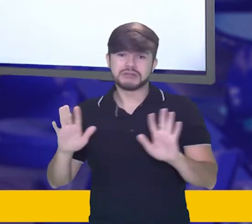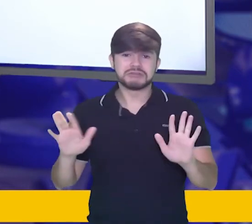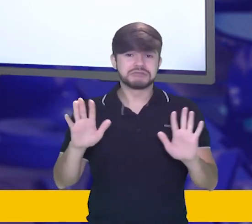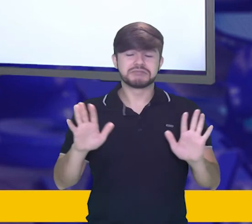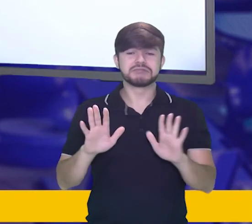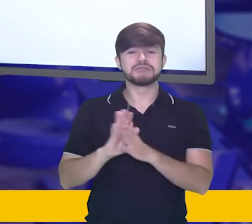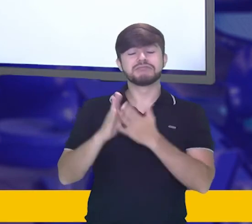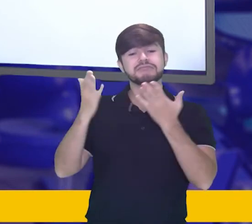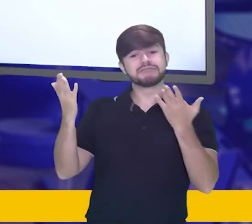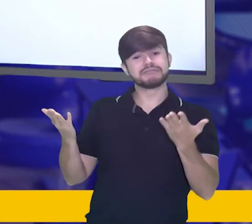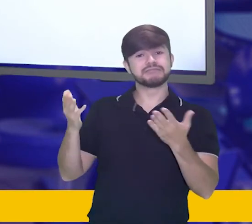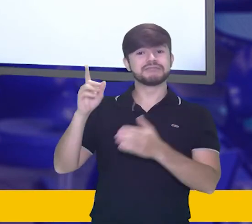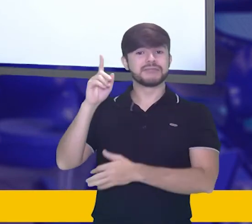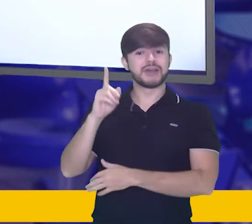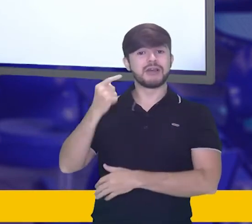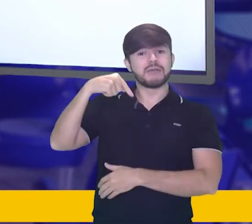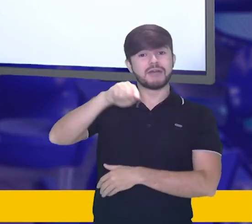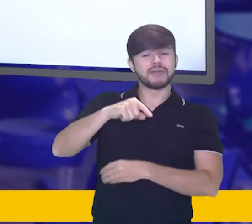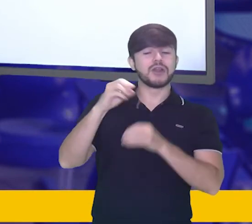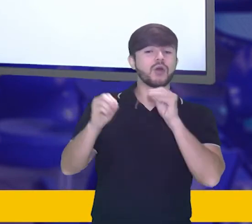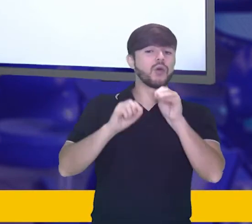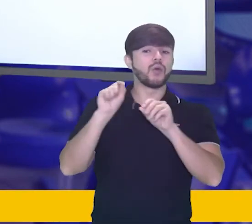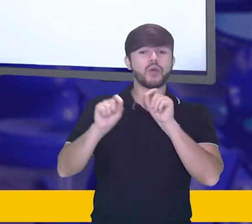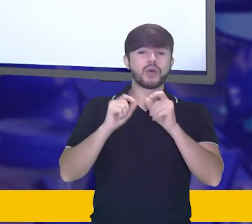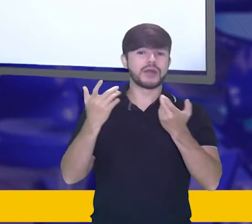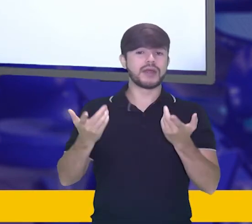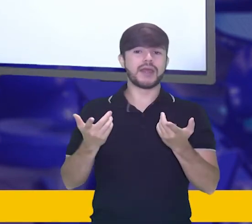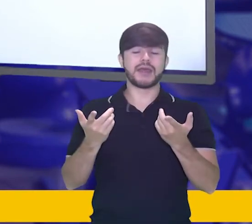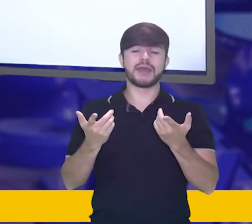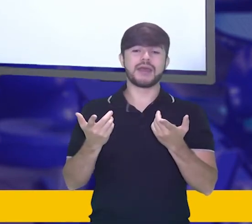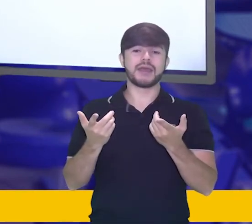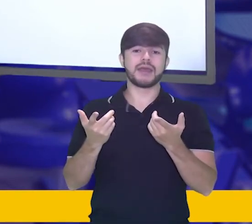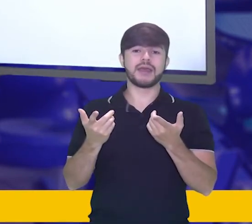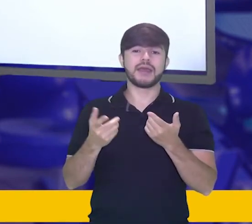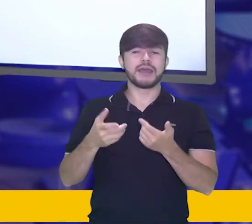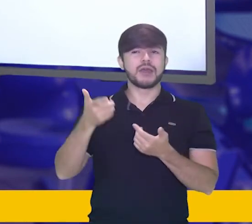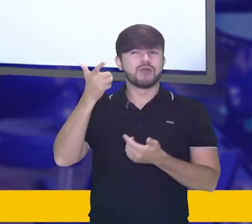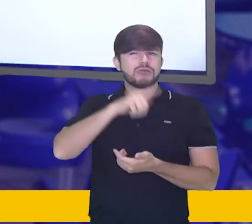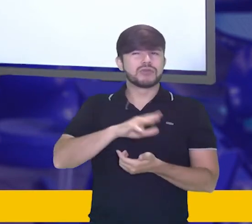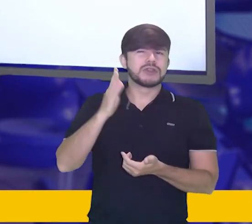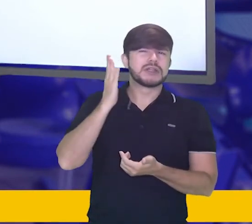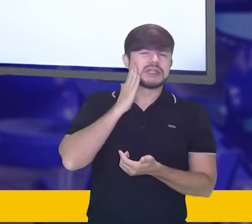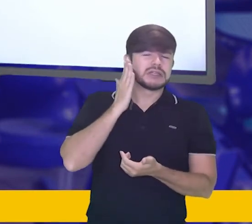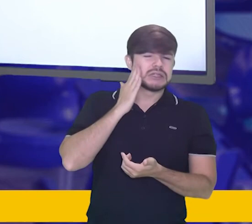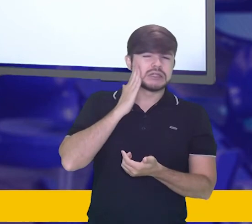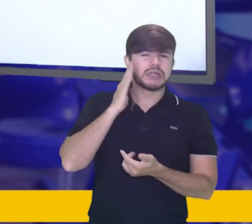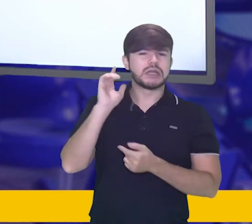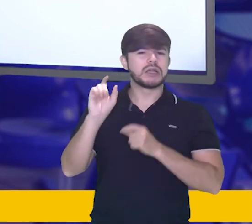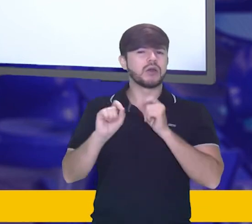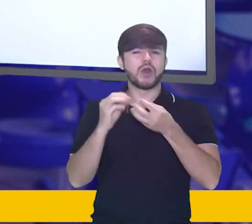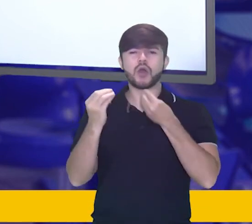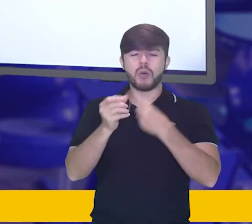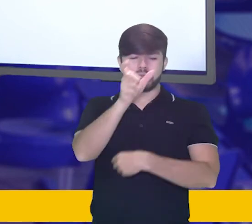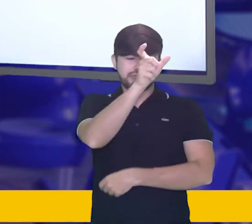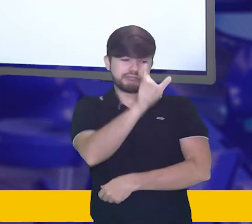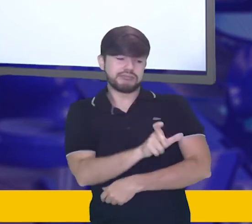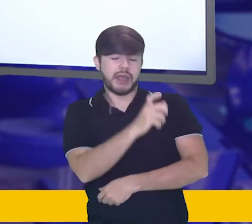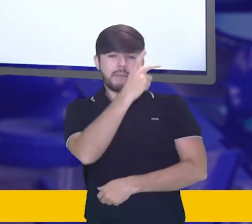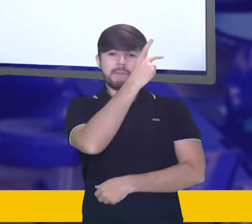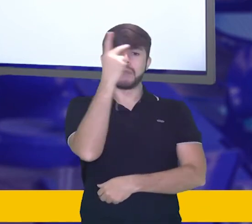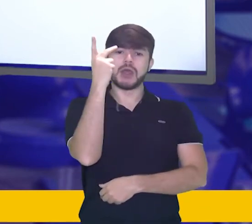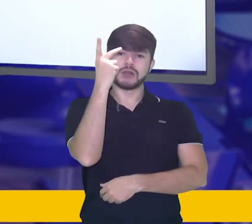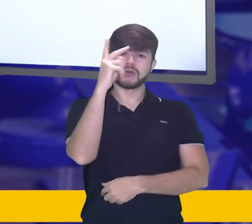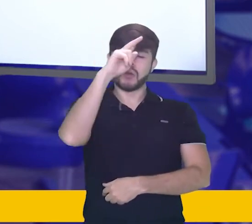países, certo? Seria isso, para poder oferecer e tentar entender como